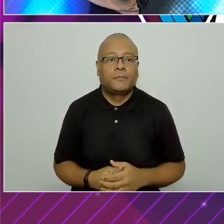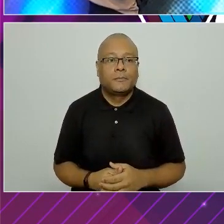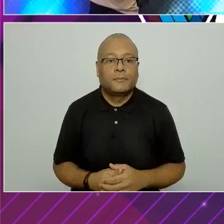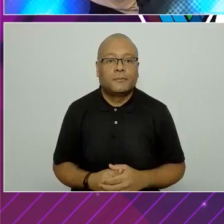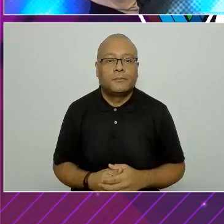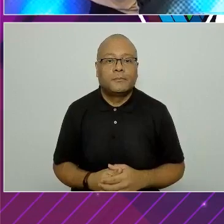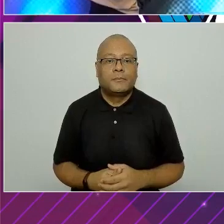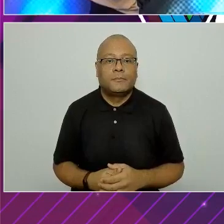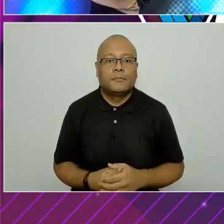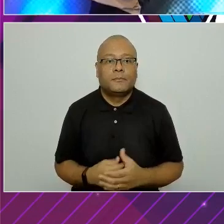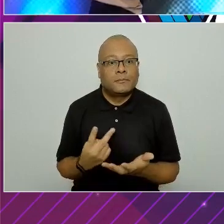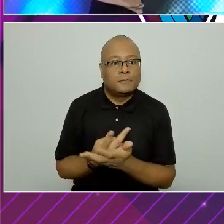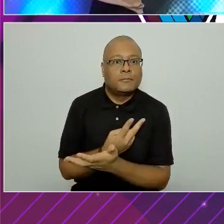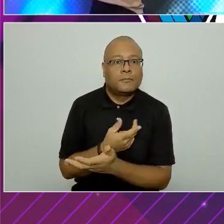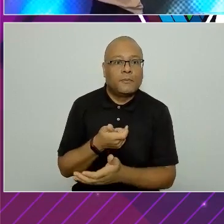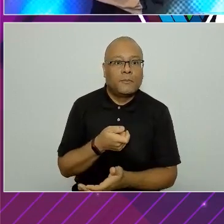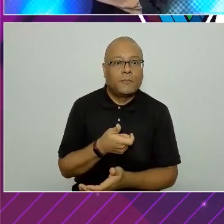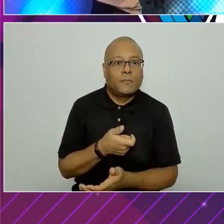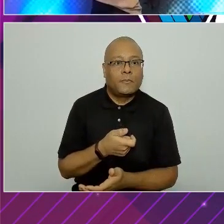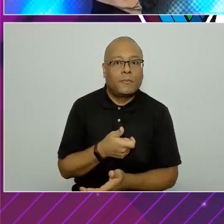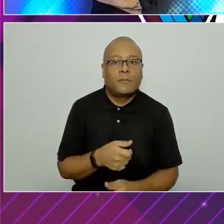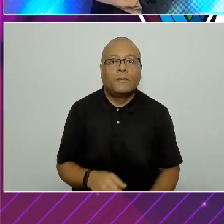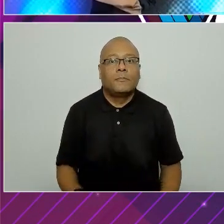eu fiz algo aqui muito.